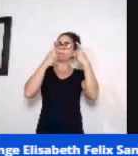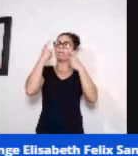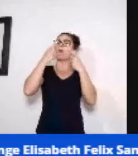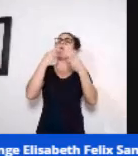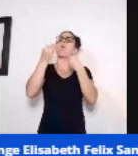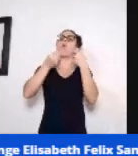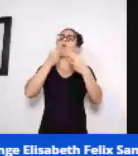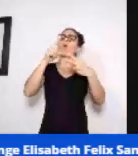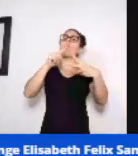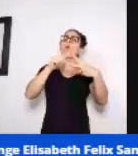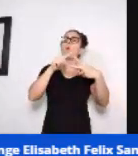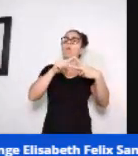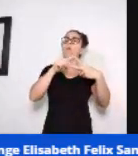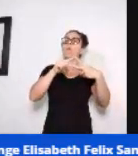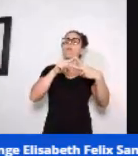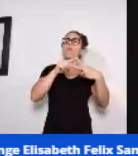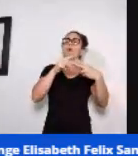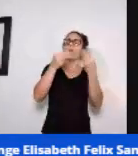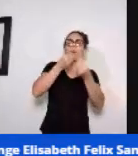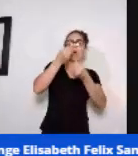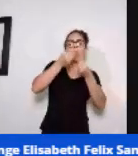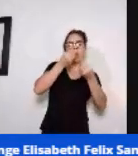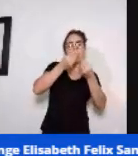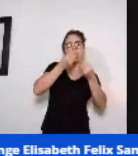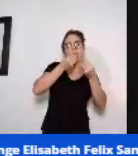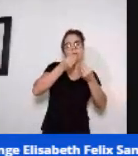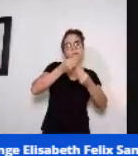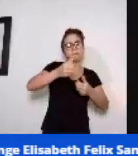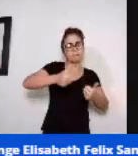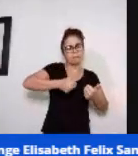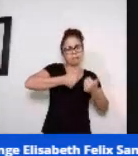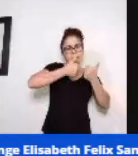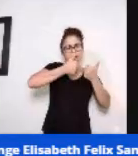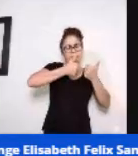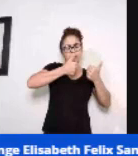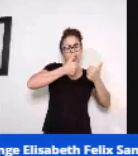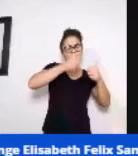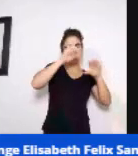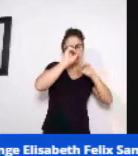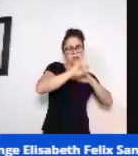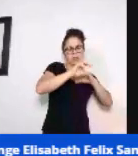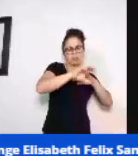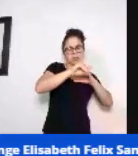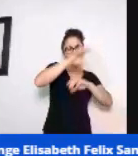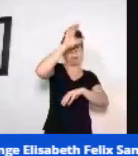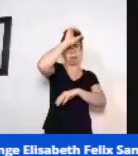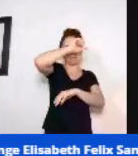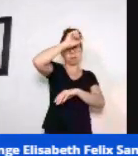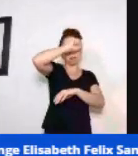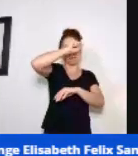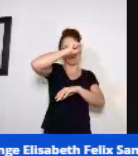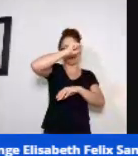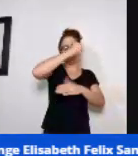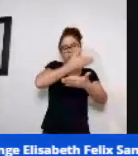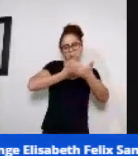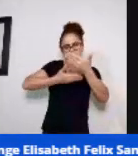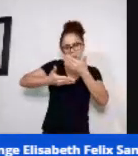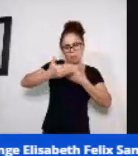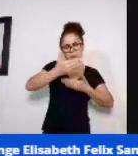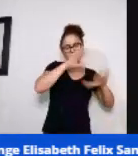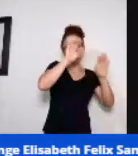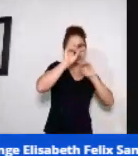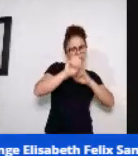manter a eficiência do processo de ensino e aprendizagem, né, de modo a atender a todos,